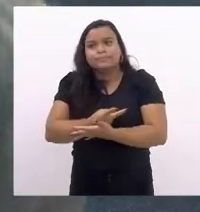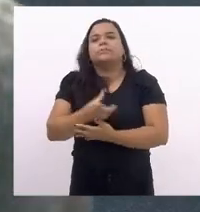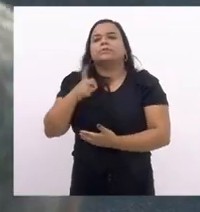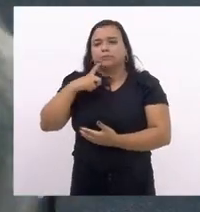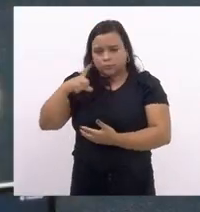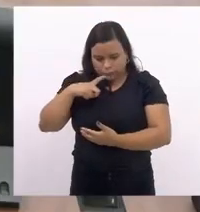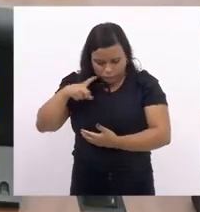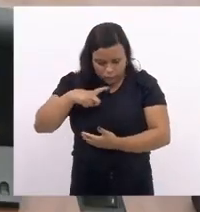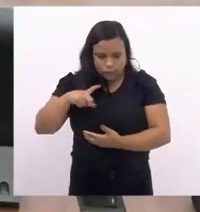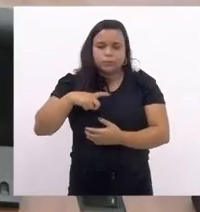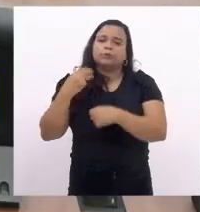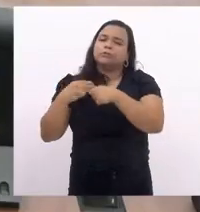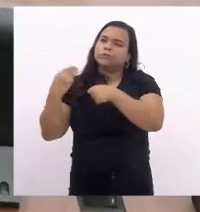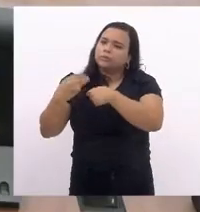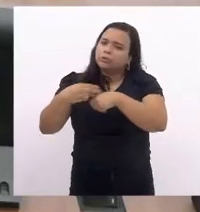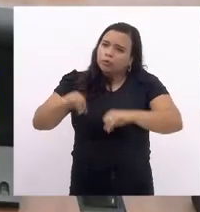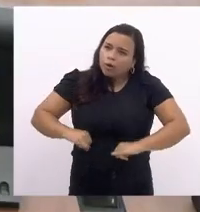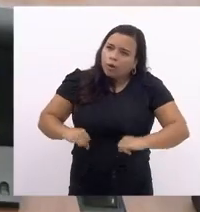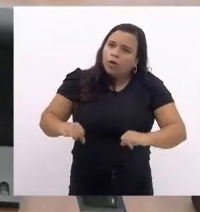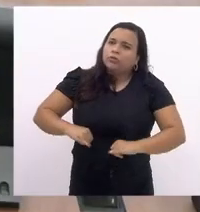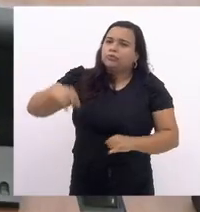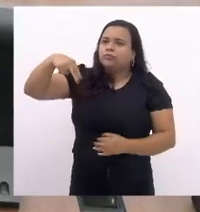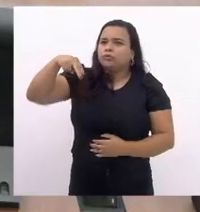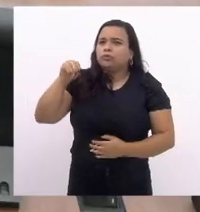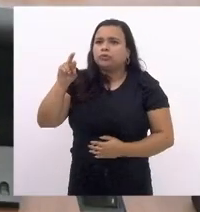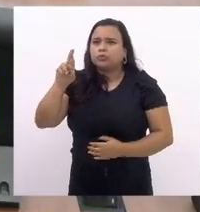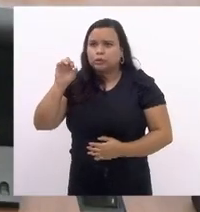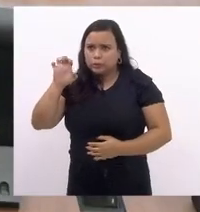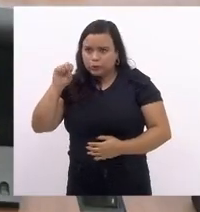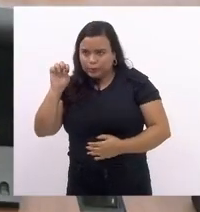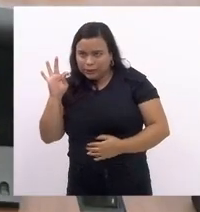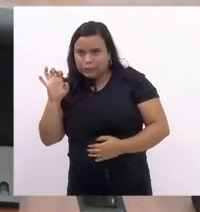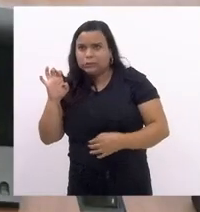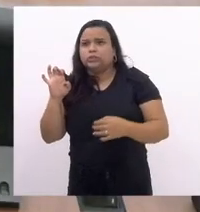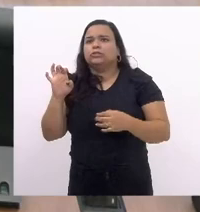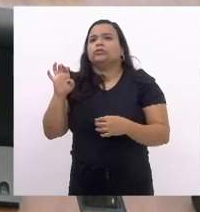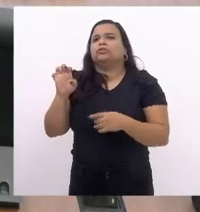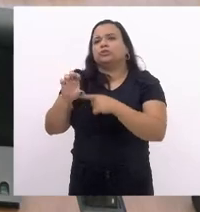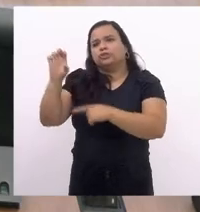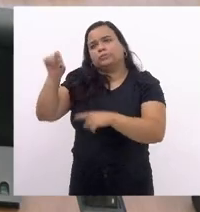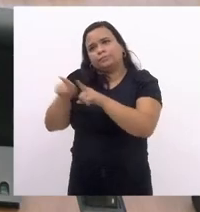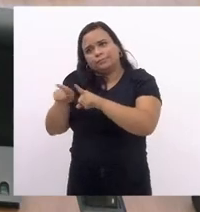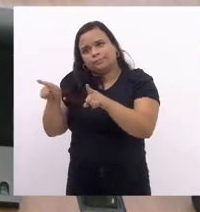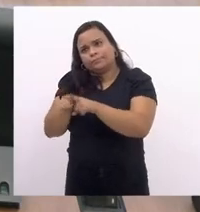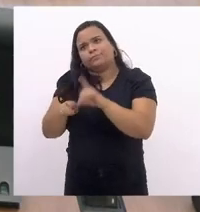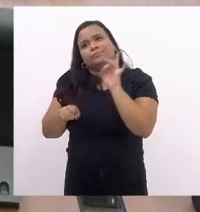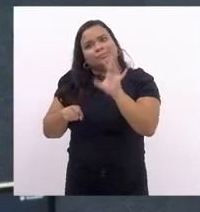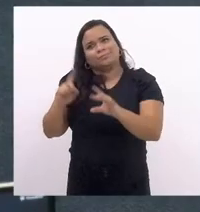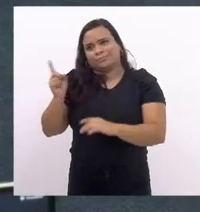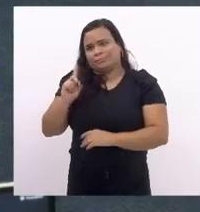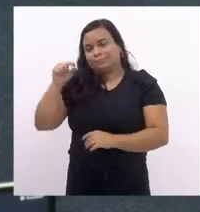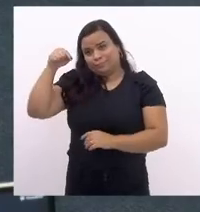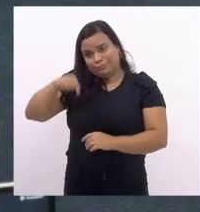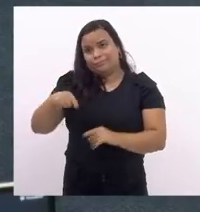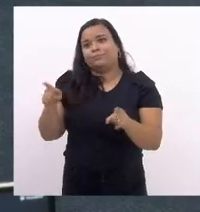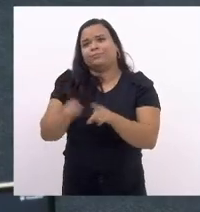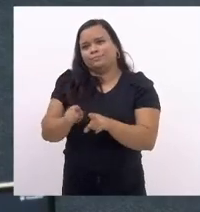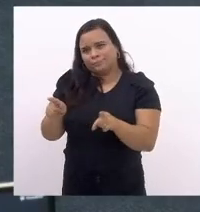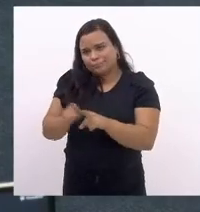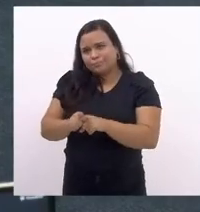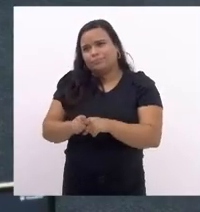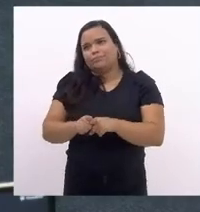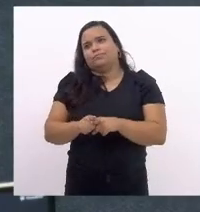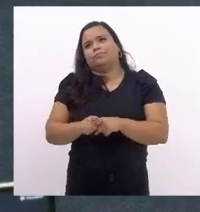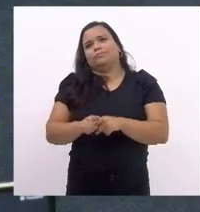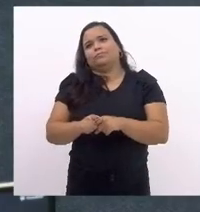os municípios do Noroeste no estado, não apenas, e agora, nos últimos dias, essa tragédia de grandes